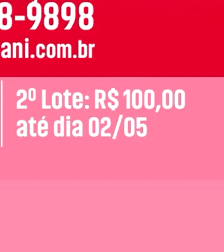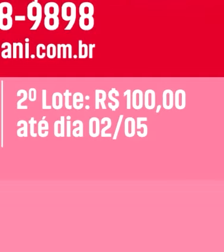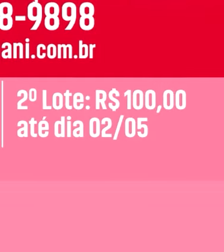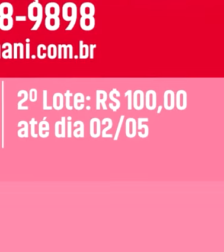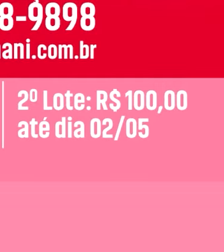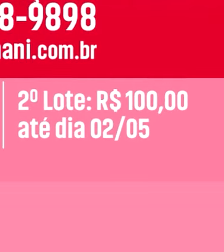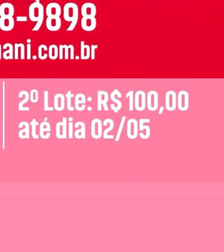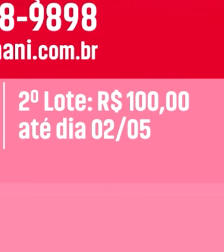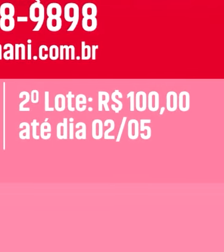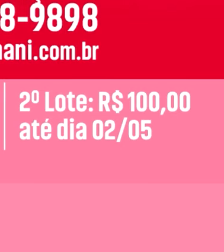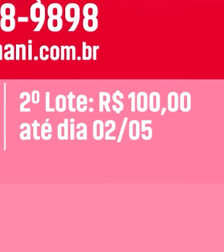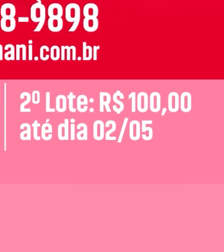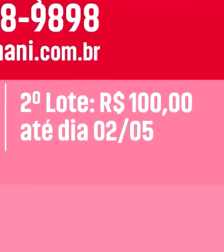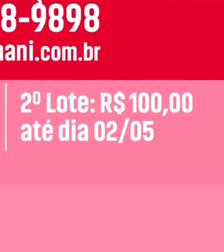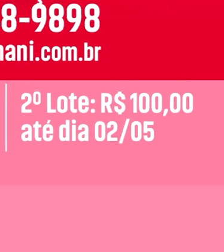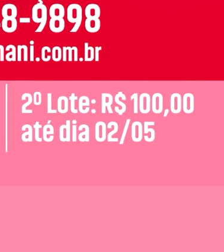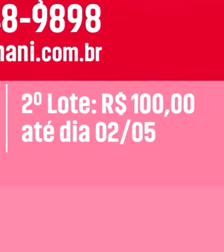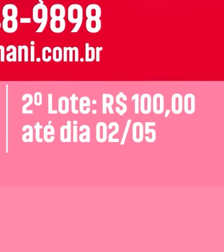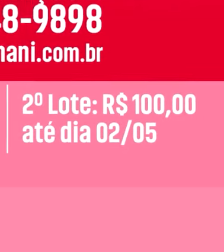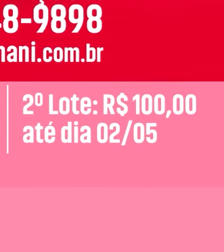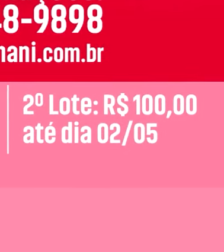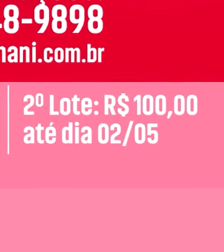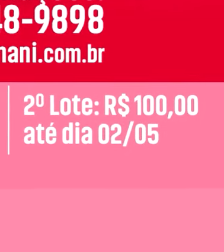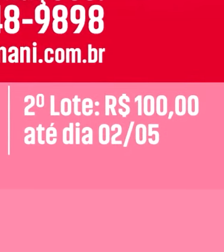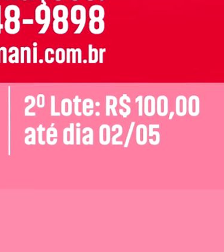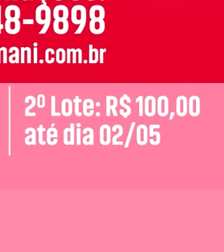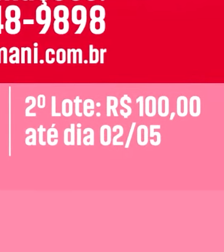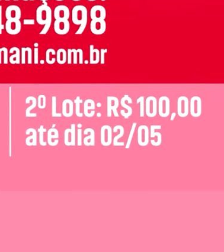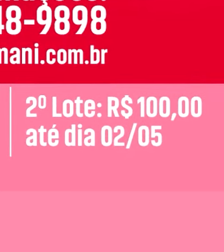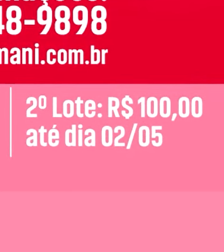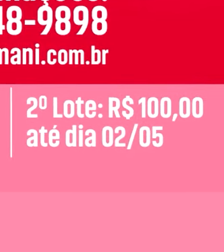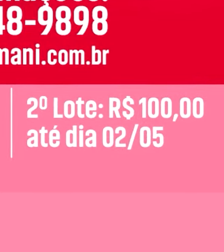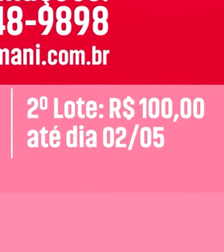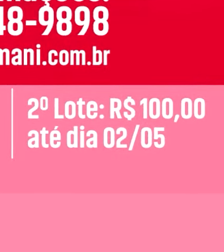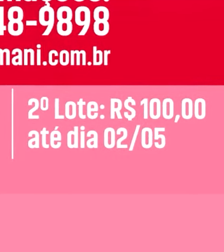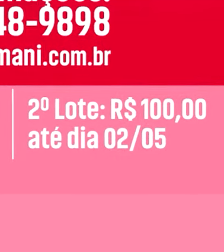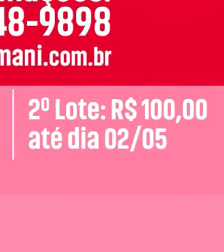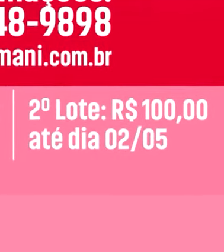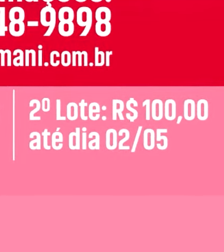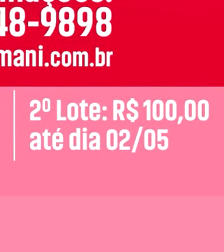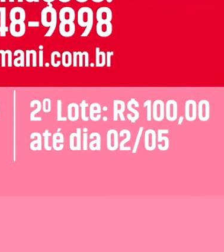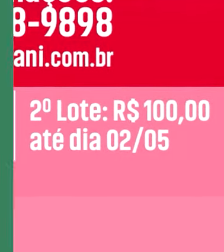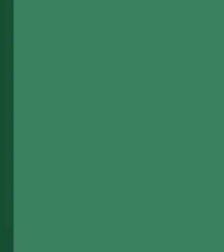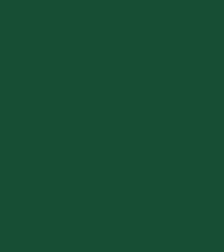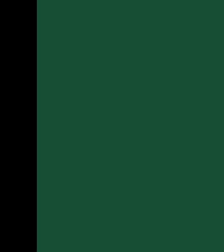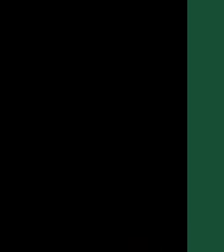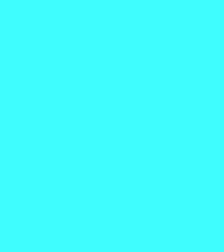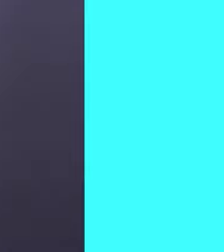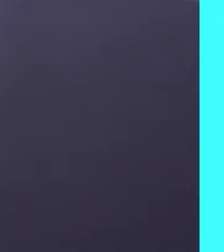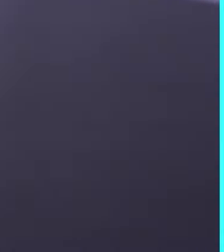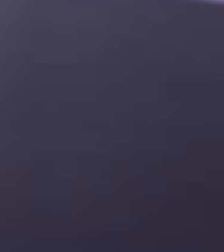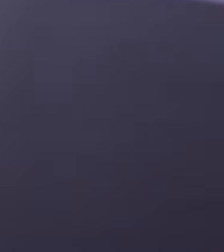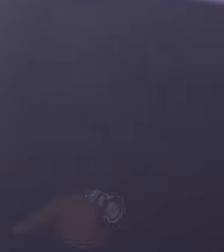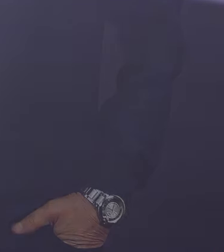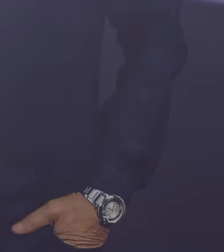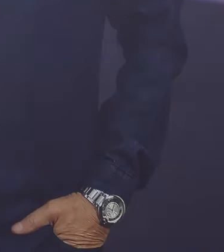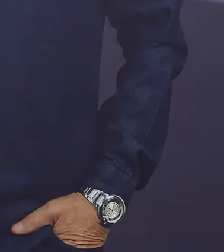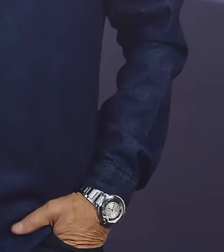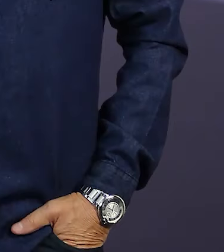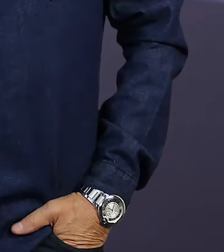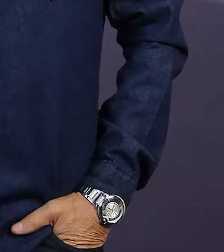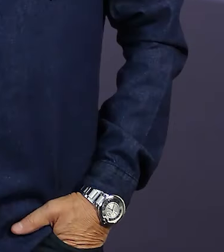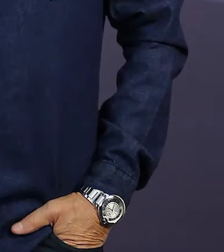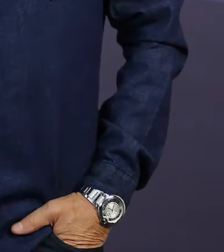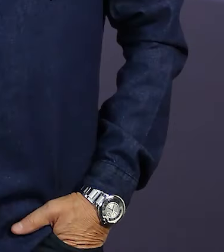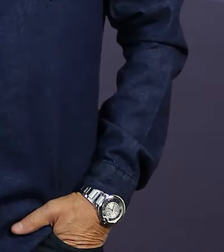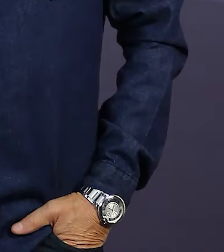Igreja Batista gsem Jesus ressuscitou por mim e por você conheça esses novos livros